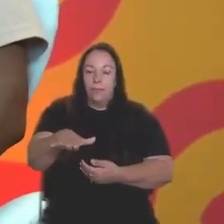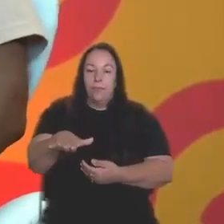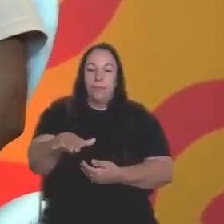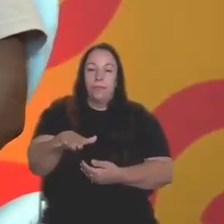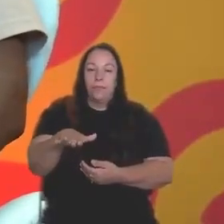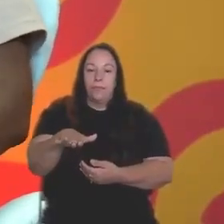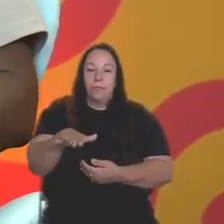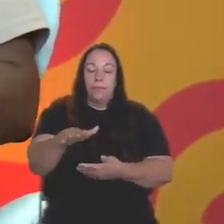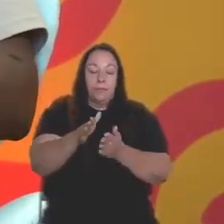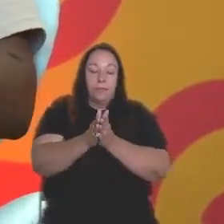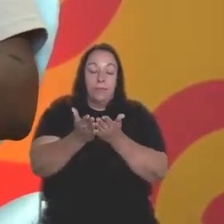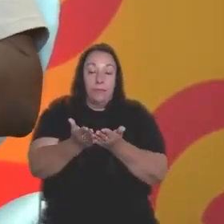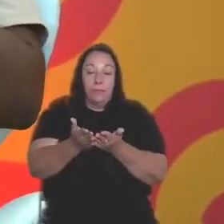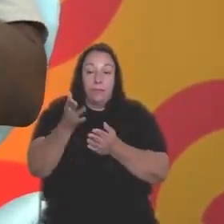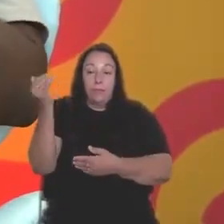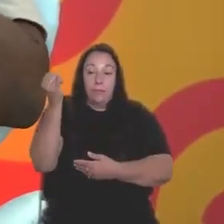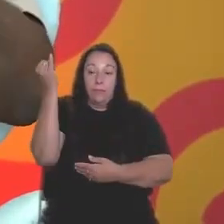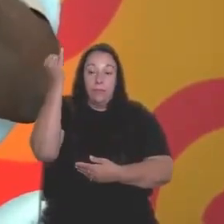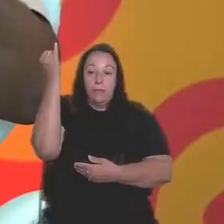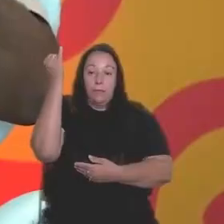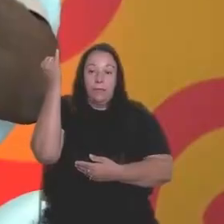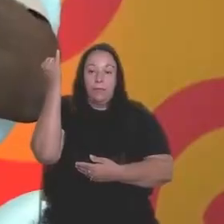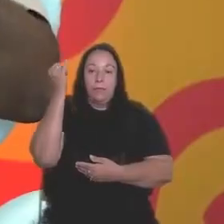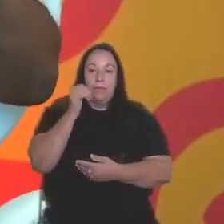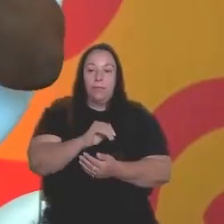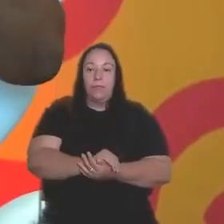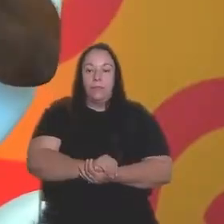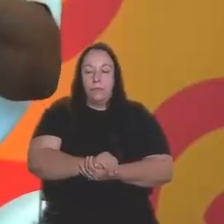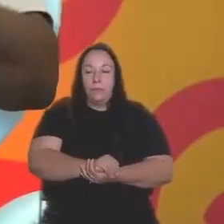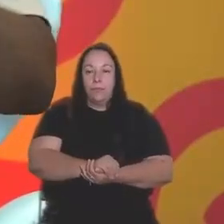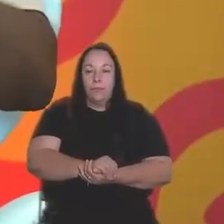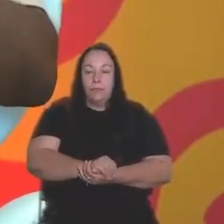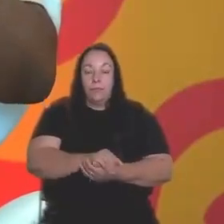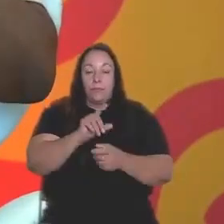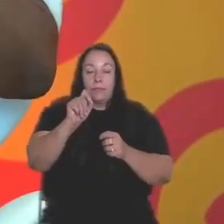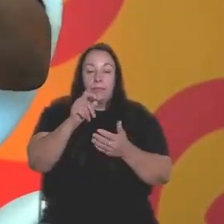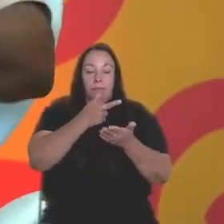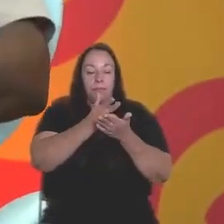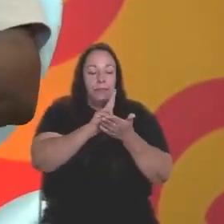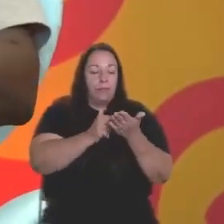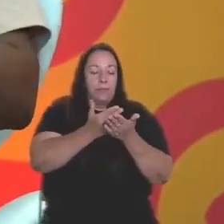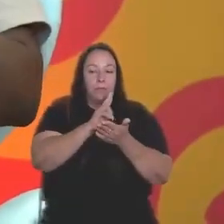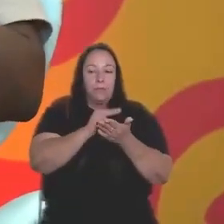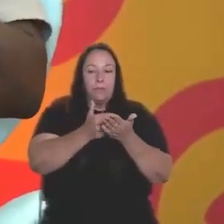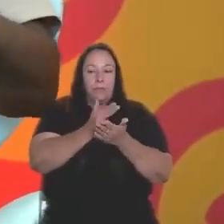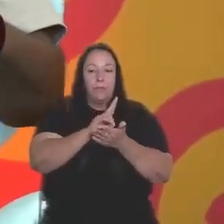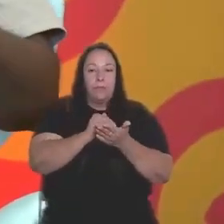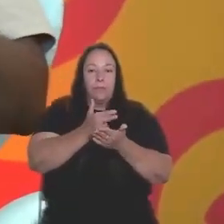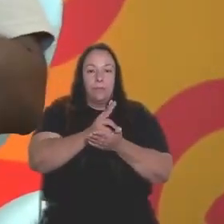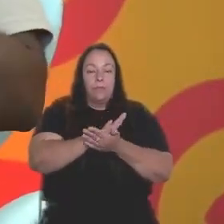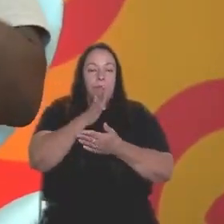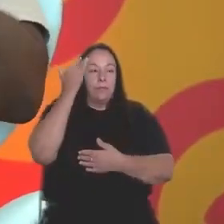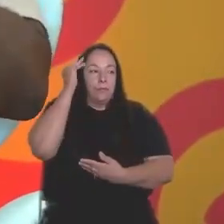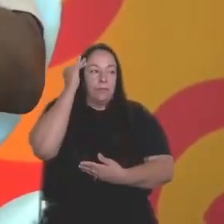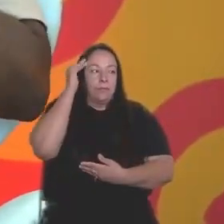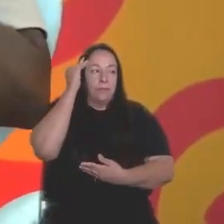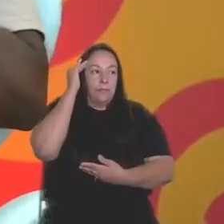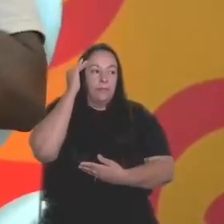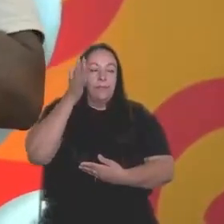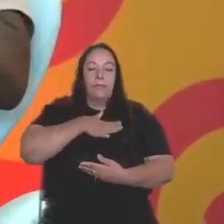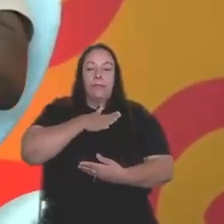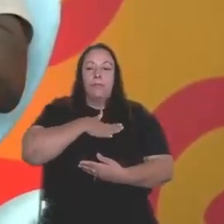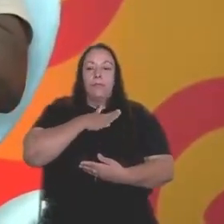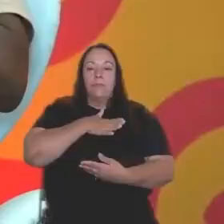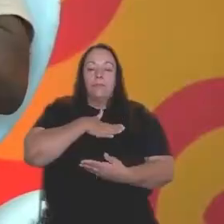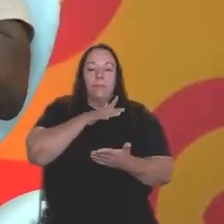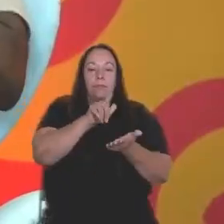com o livro, é muito importante que, enquanto ilustrador, eu observe isso e entenda o meu